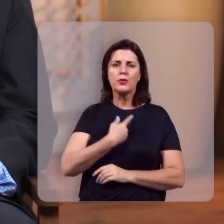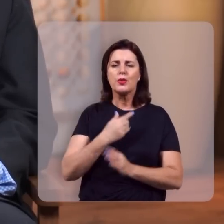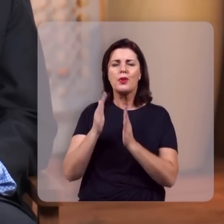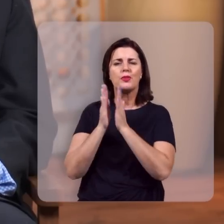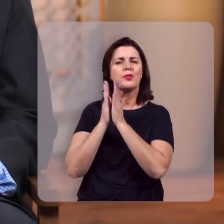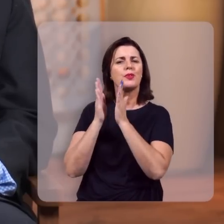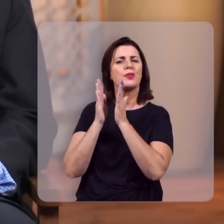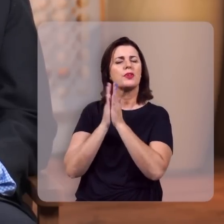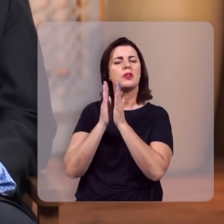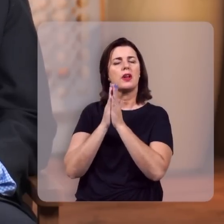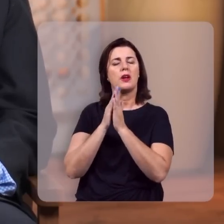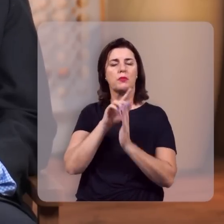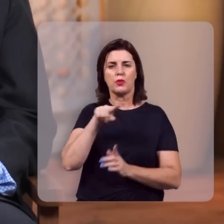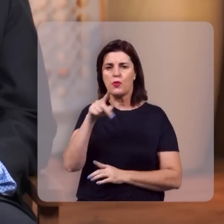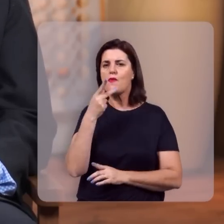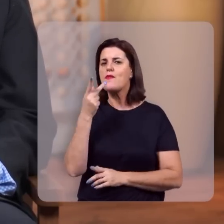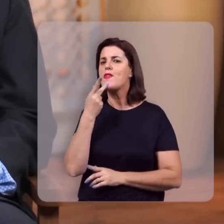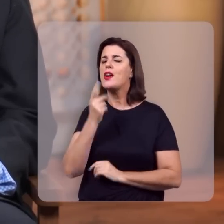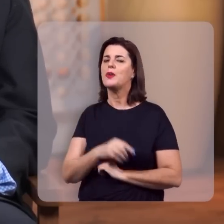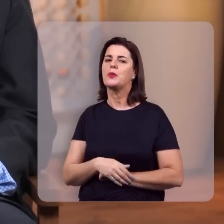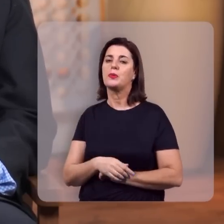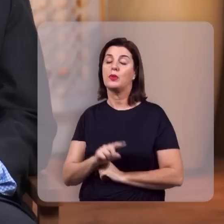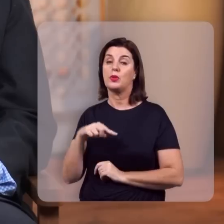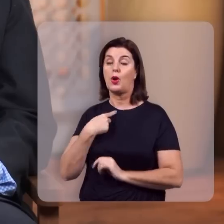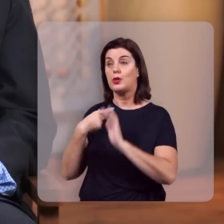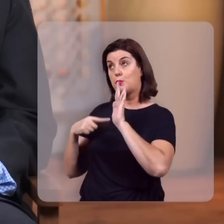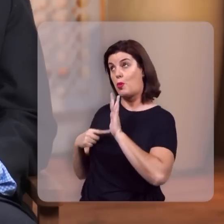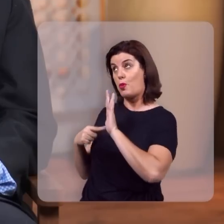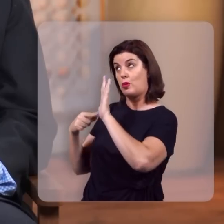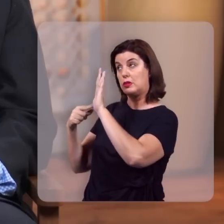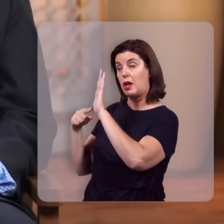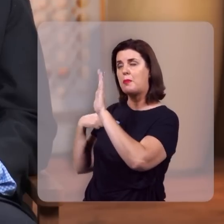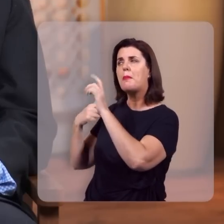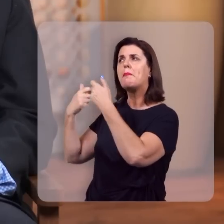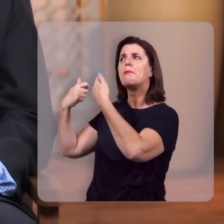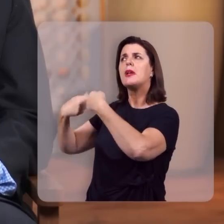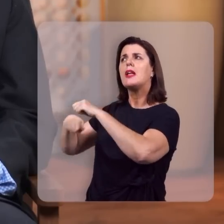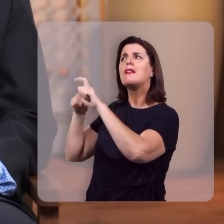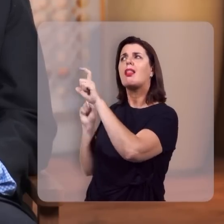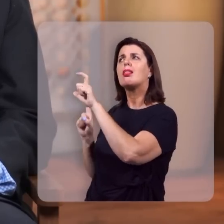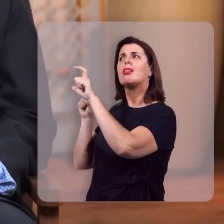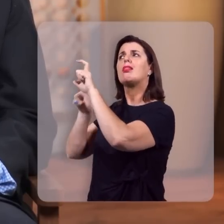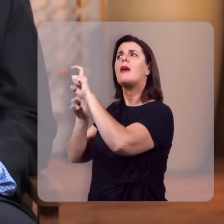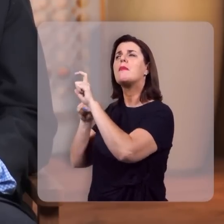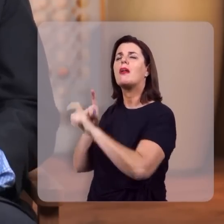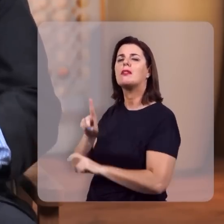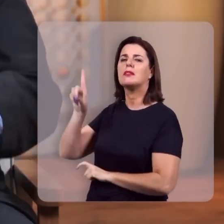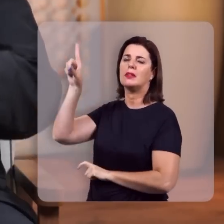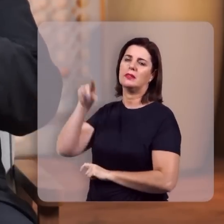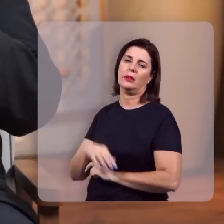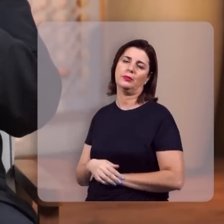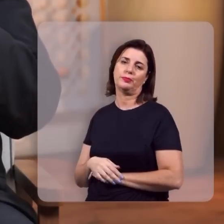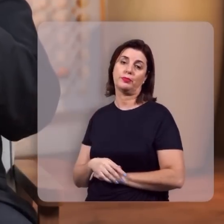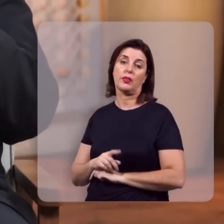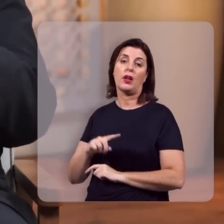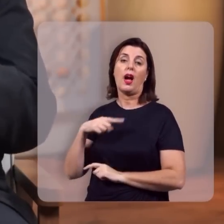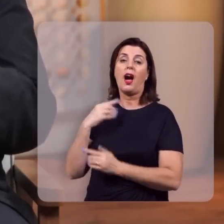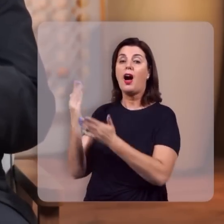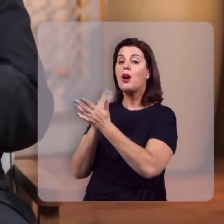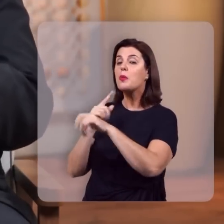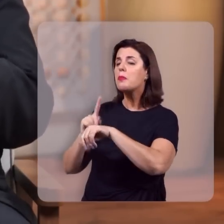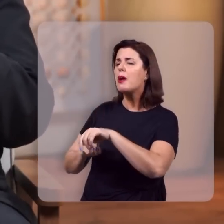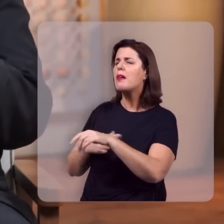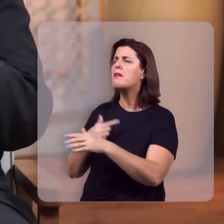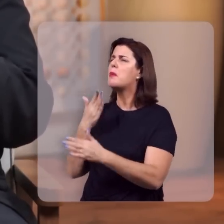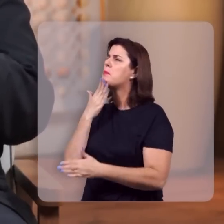nós oramos, é como você bem disse, nós demonstramos que dependemos de Deus. Em alguns momentos nós vamos